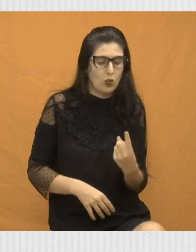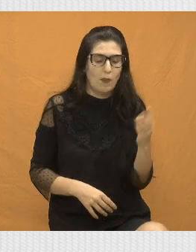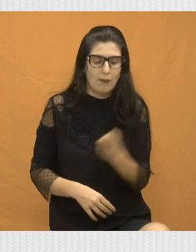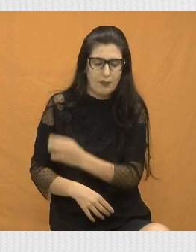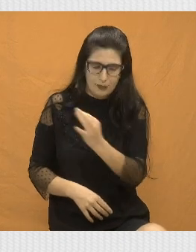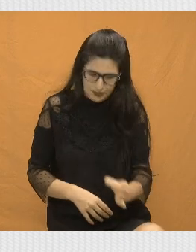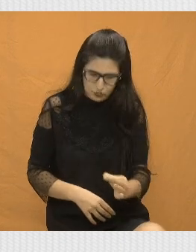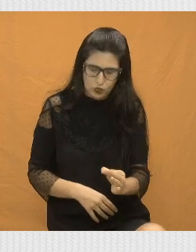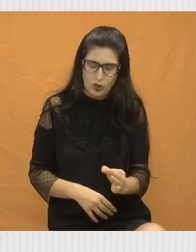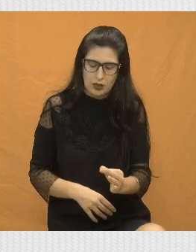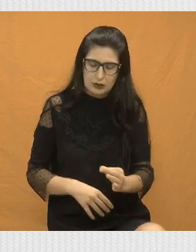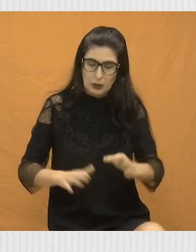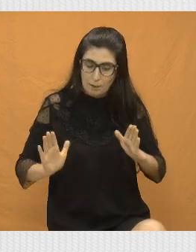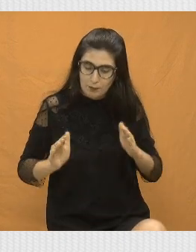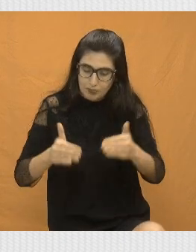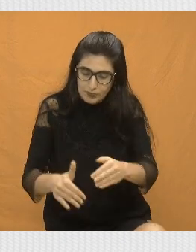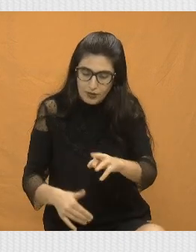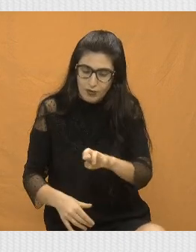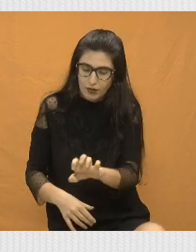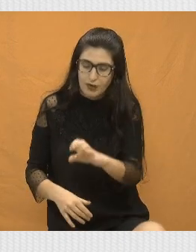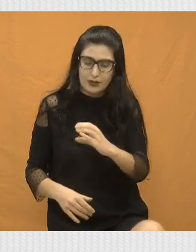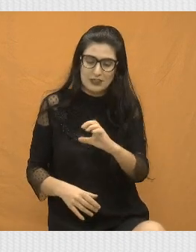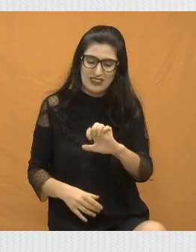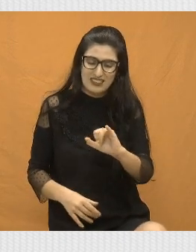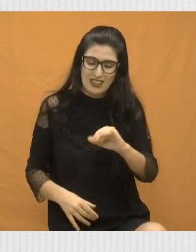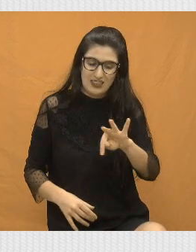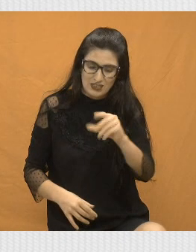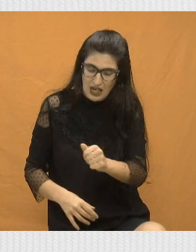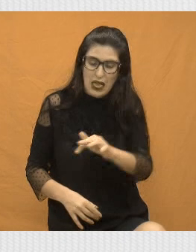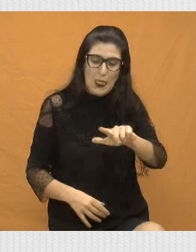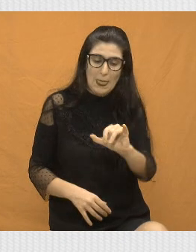35,51% sobre a receita corrente líquida.